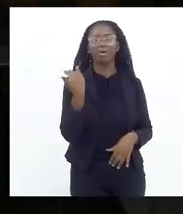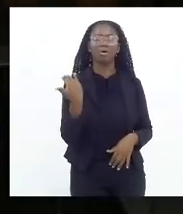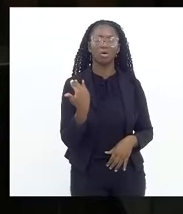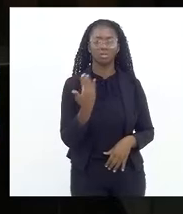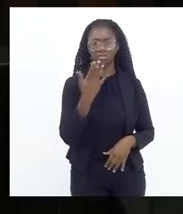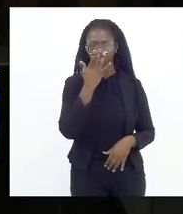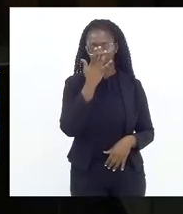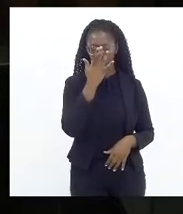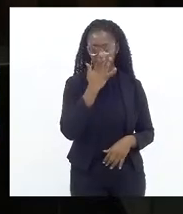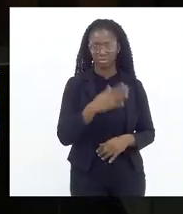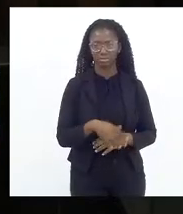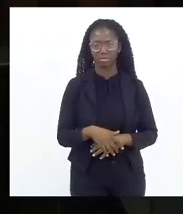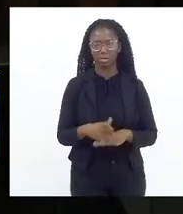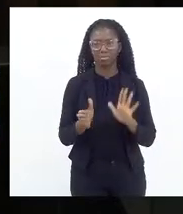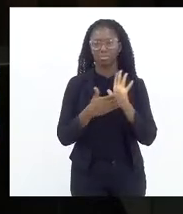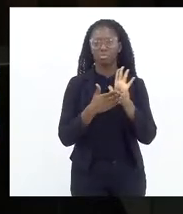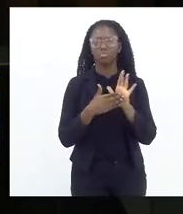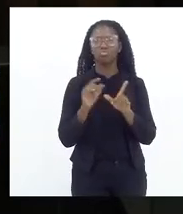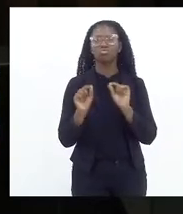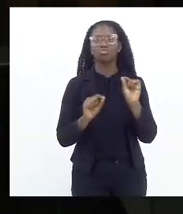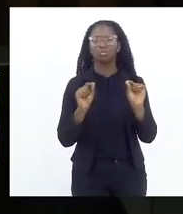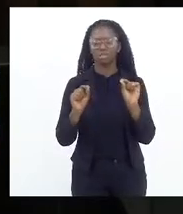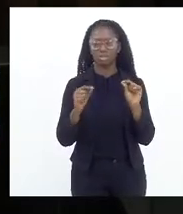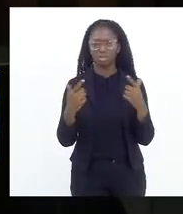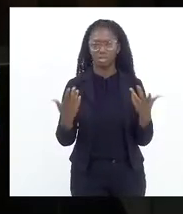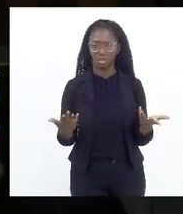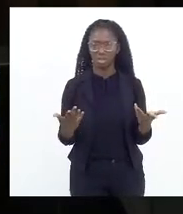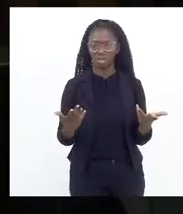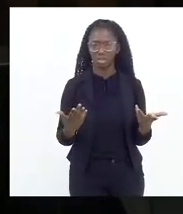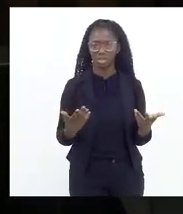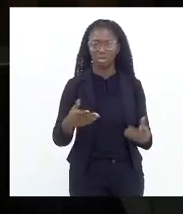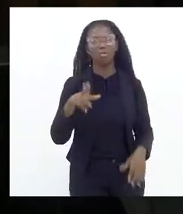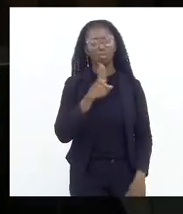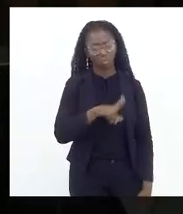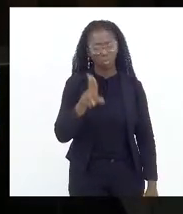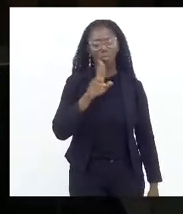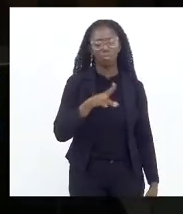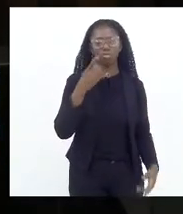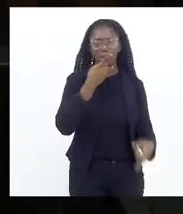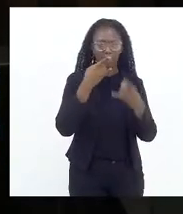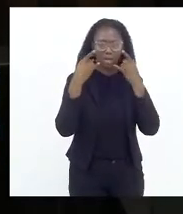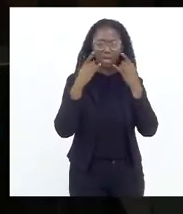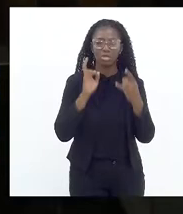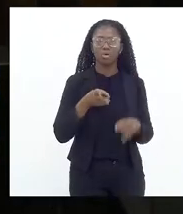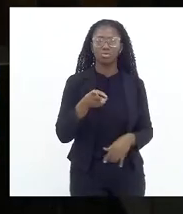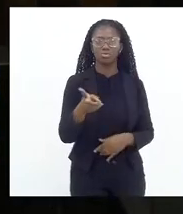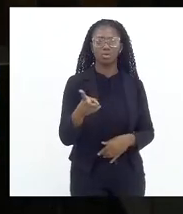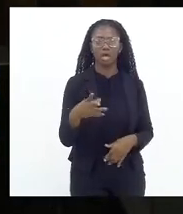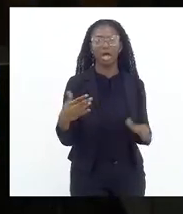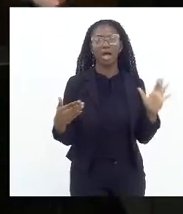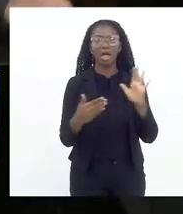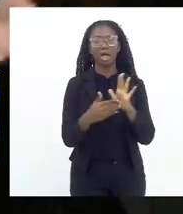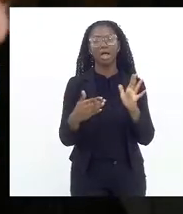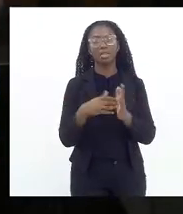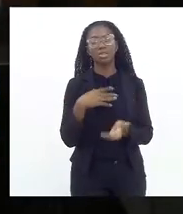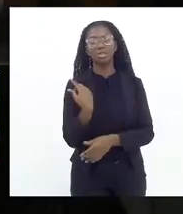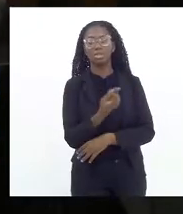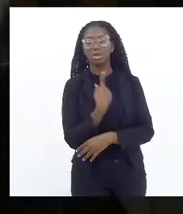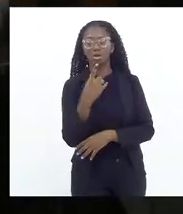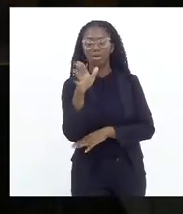O que você está propondo? Está se propondo que se continue com o uso de máscara, até a gente conseguir avançar para a bandeira